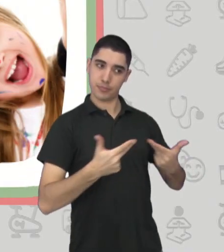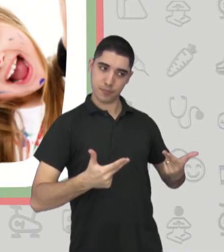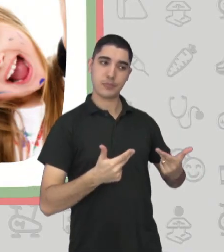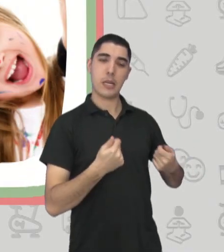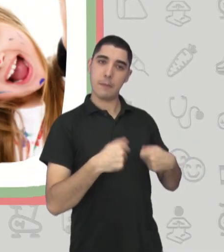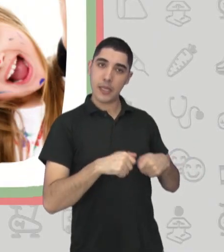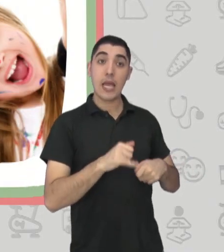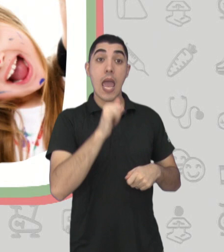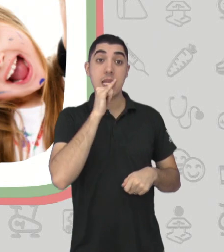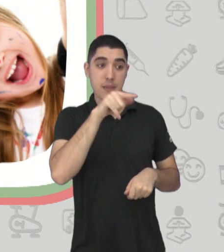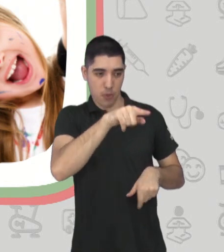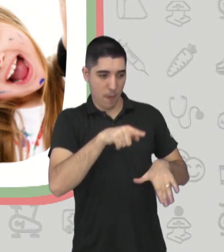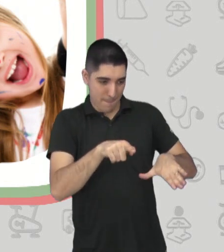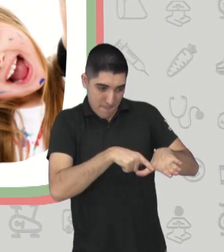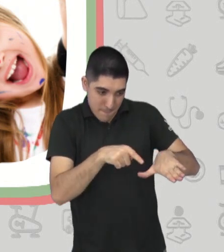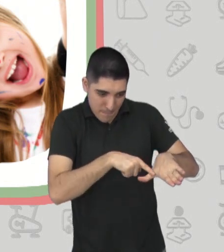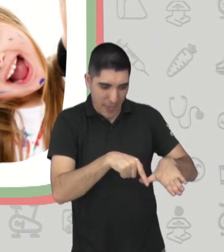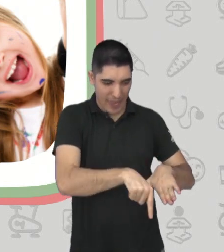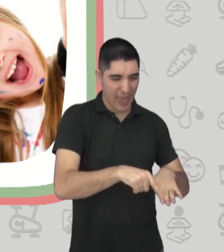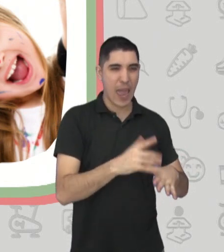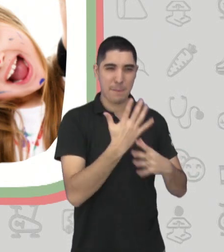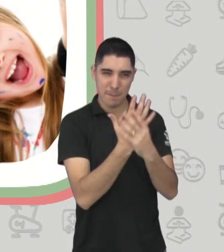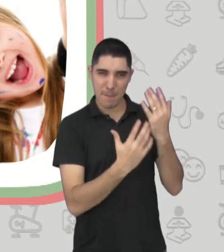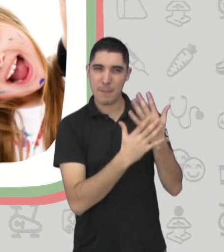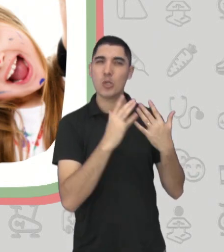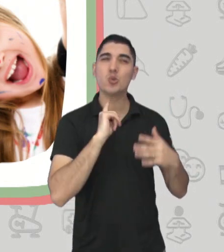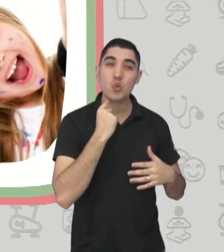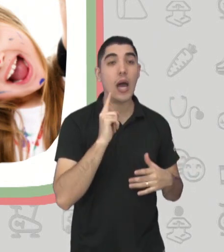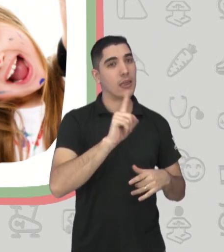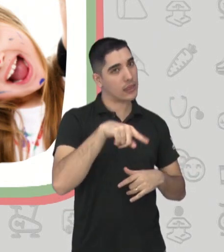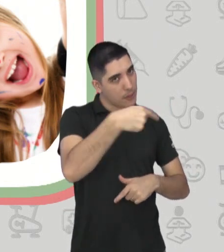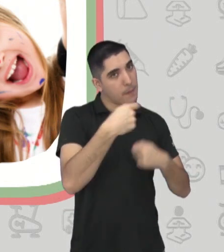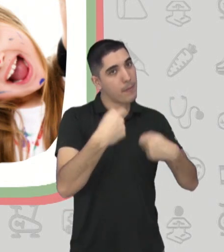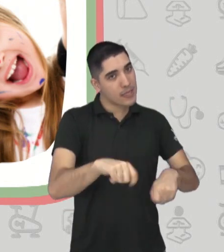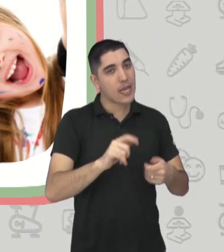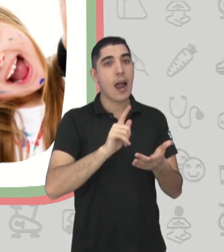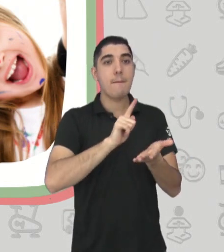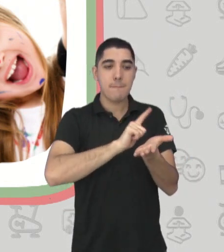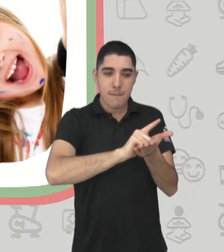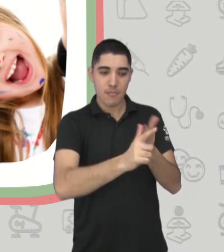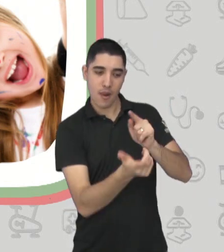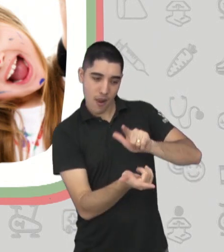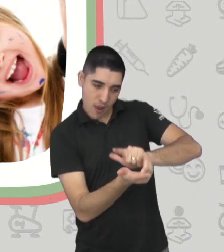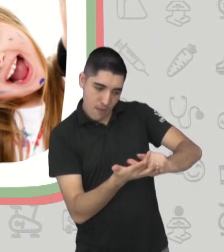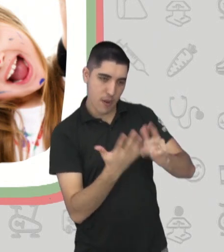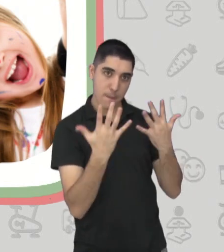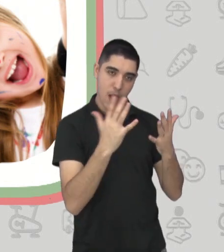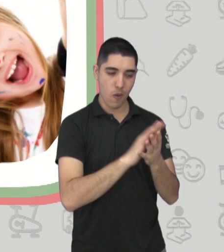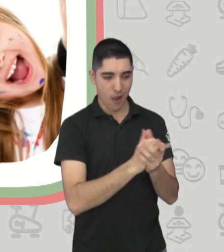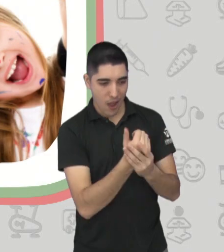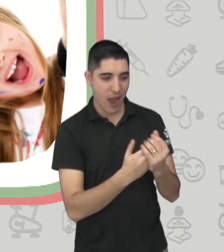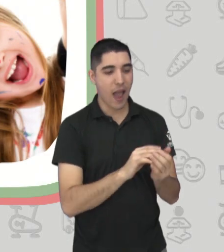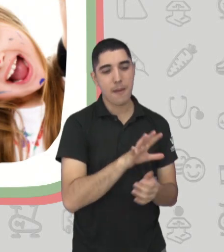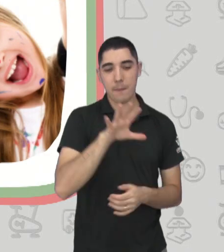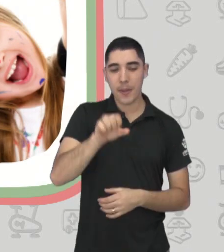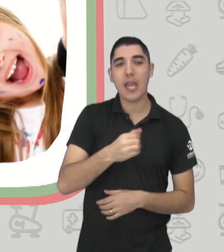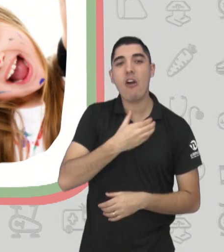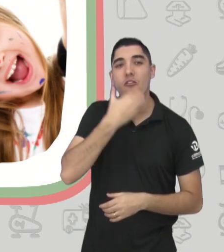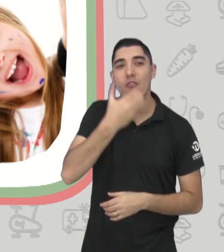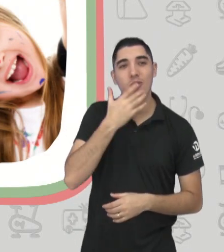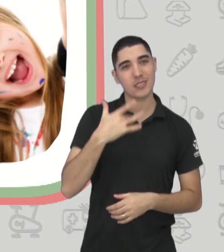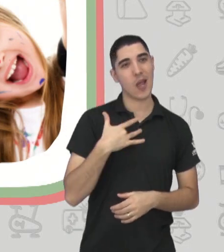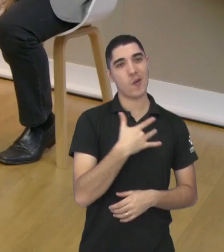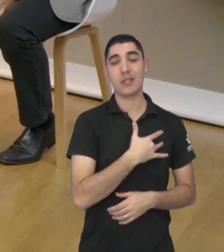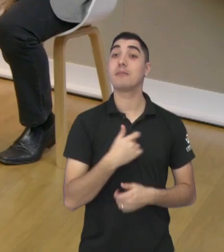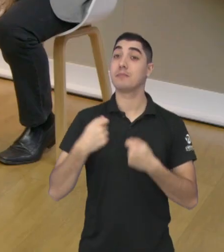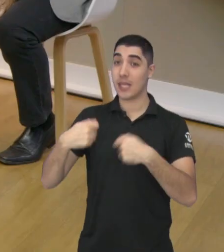Agora, depois do pé no chão, da mãozinha na areia, é bom ensinar a lavar a mãozinha para pegar a fruta saudável. Lavar as